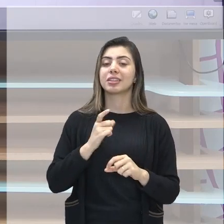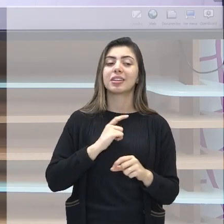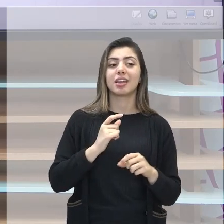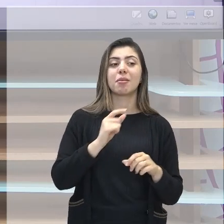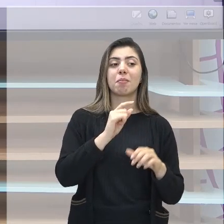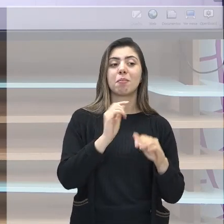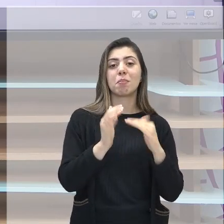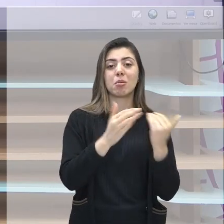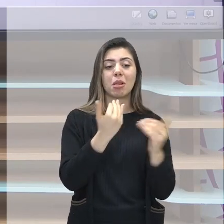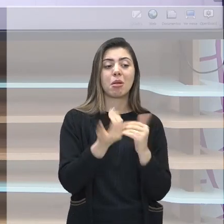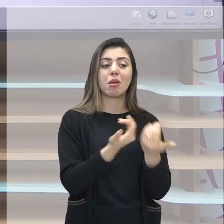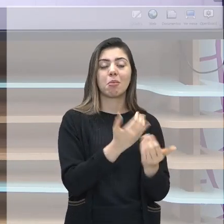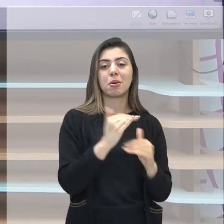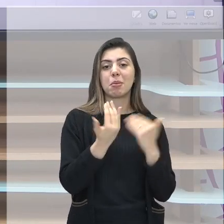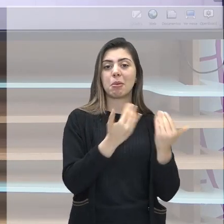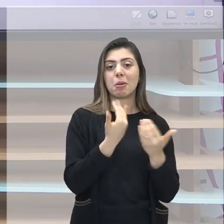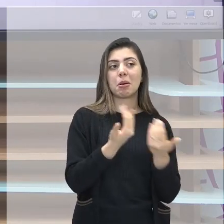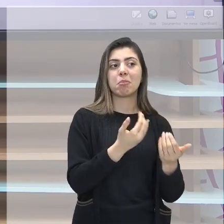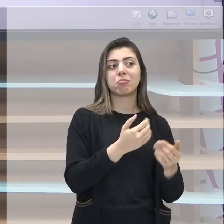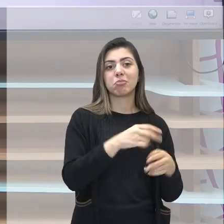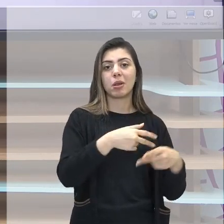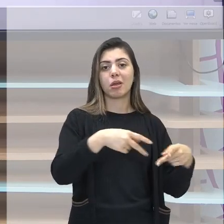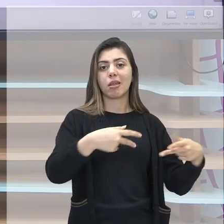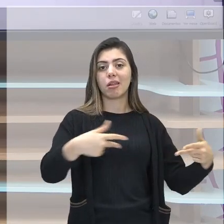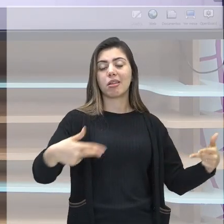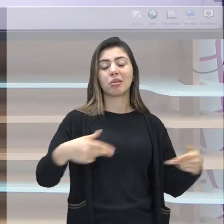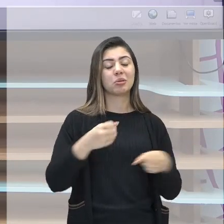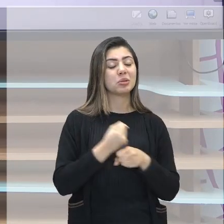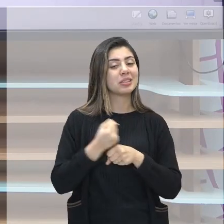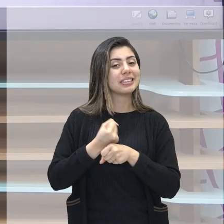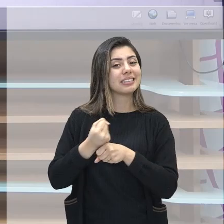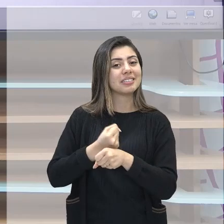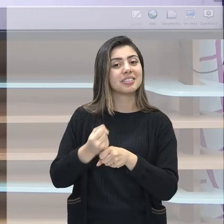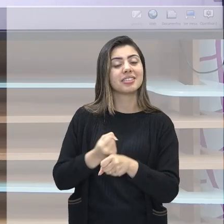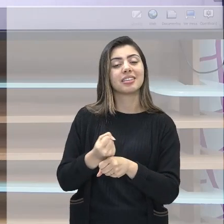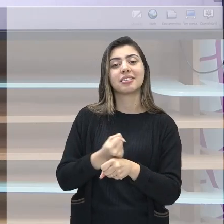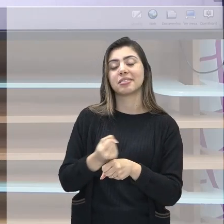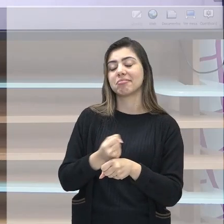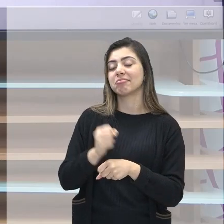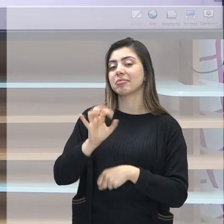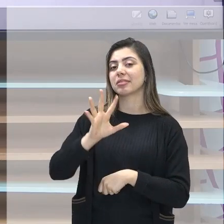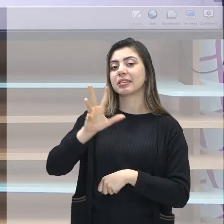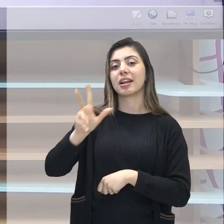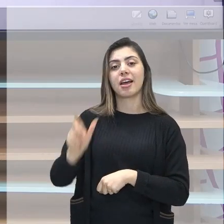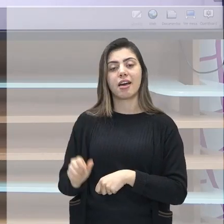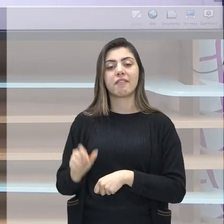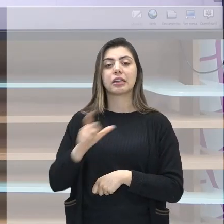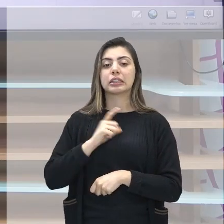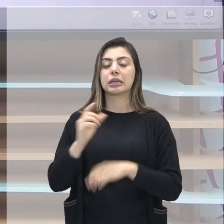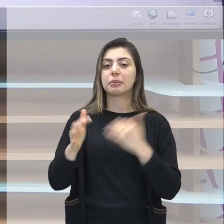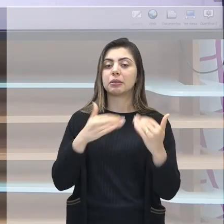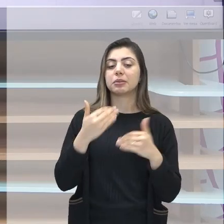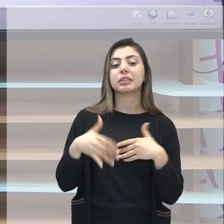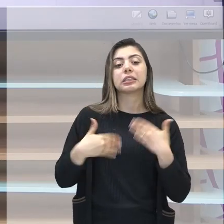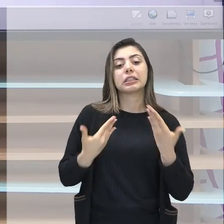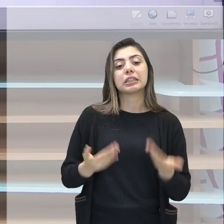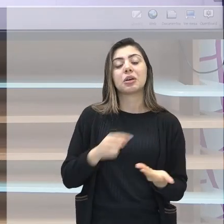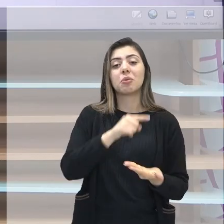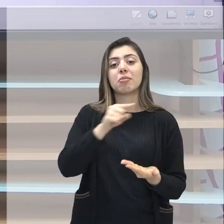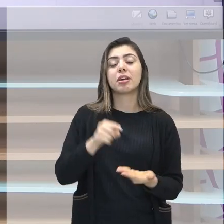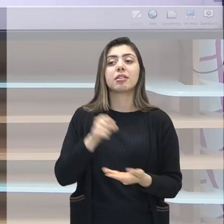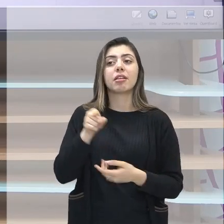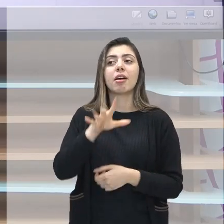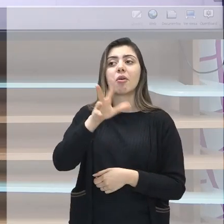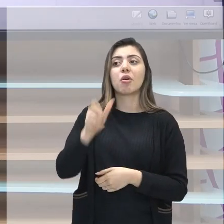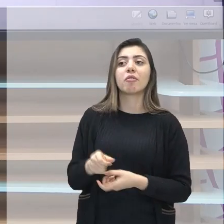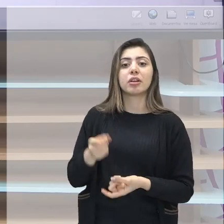de milhares de pessoas todos os anos dentro do continente africano e é um impedimento para que esse